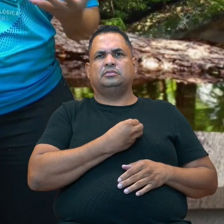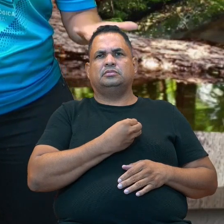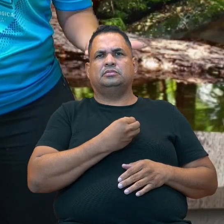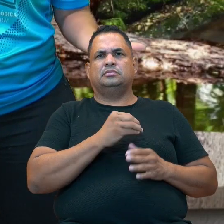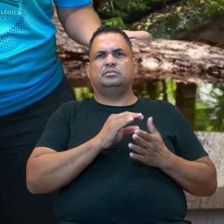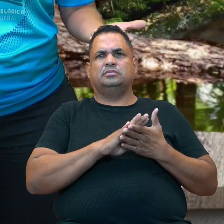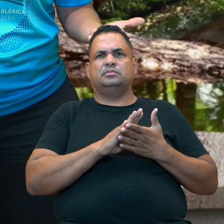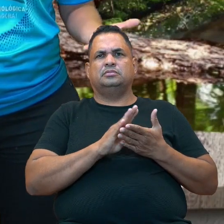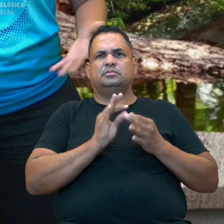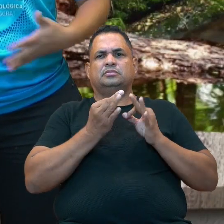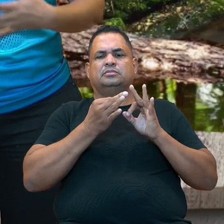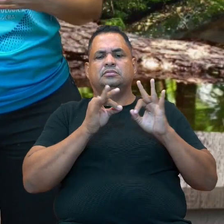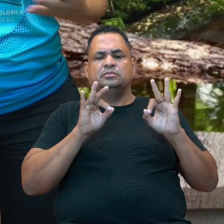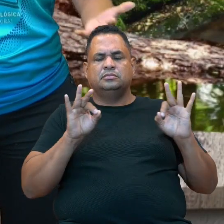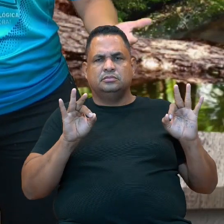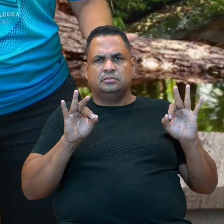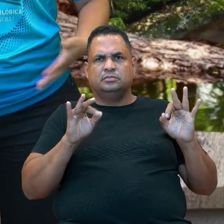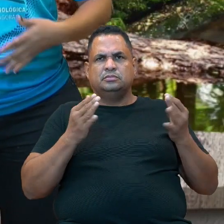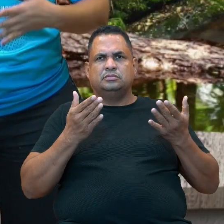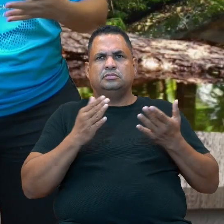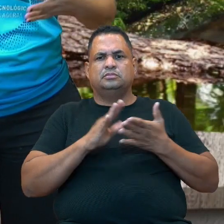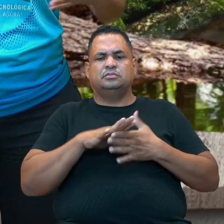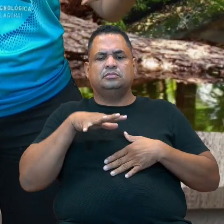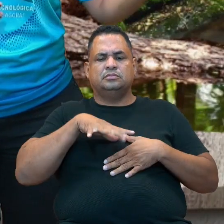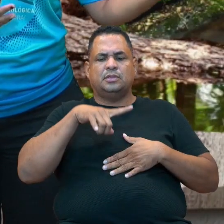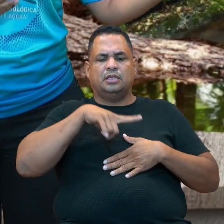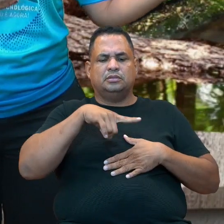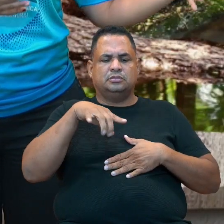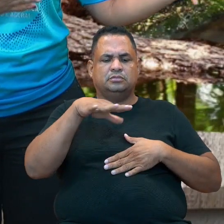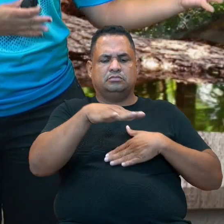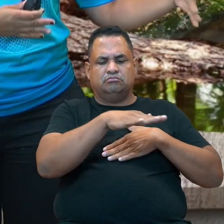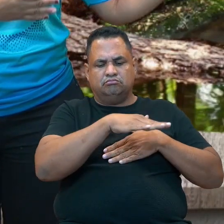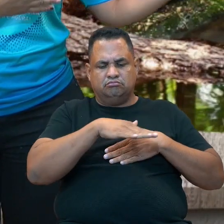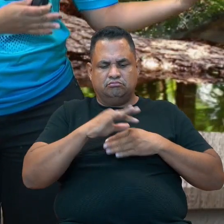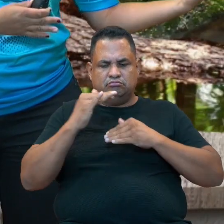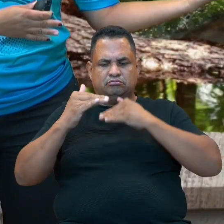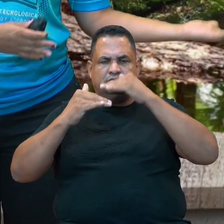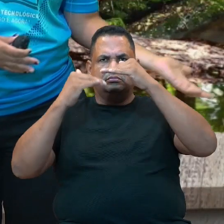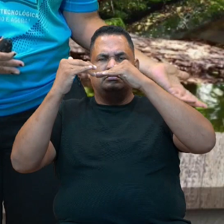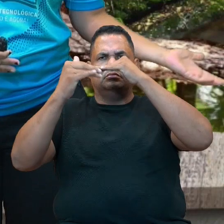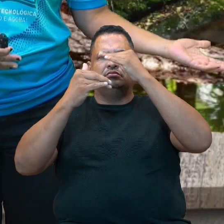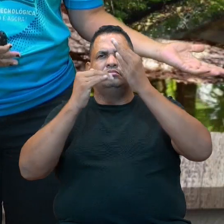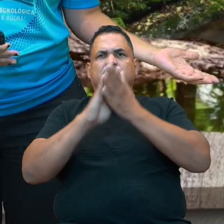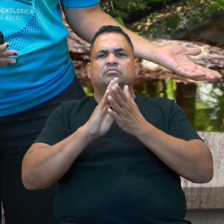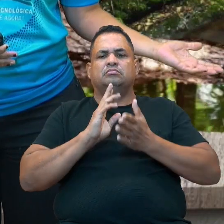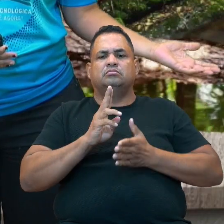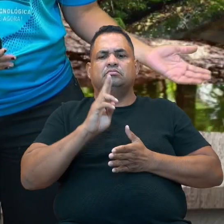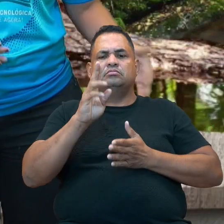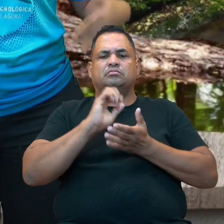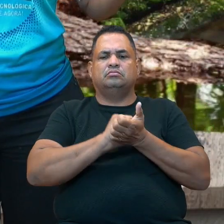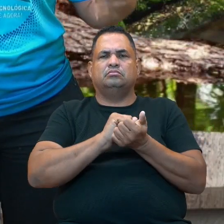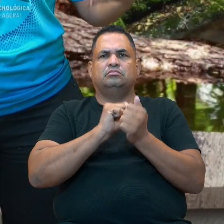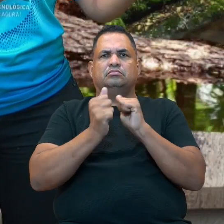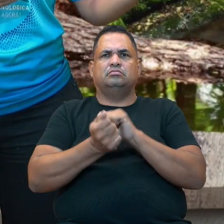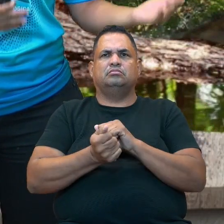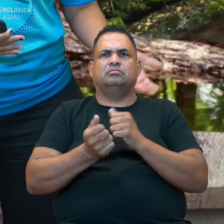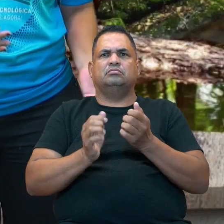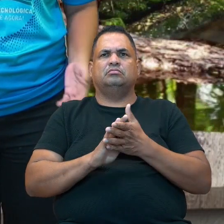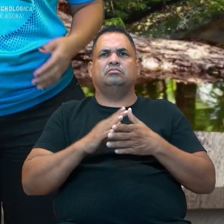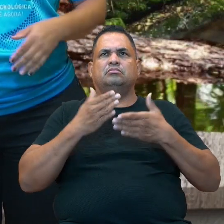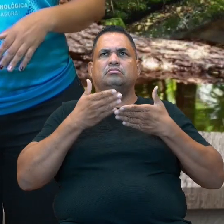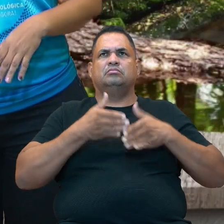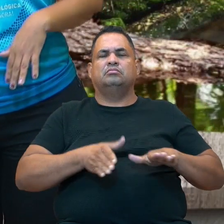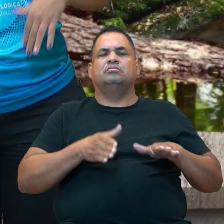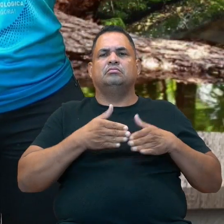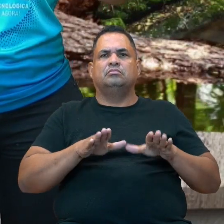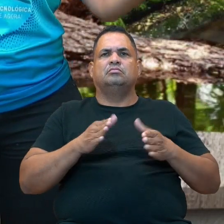sua simplicidade, vão ganhando espaço e evoluíram dessa forma com esses processos adaptativos reprodutivos